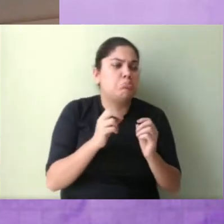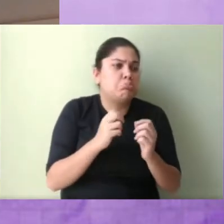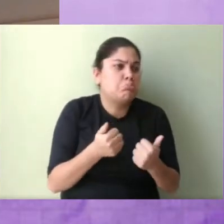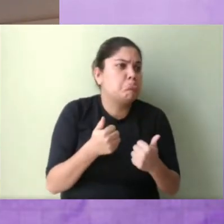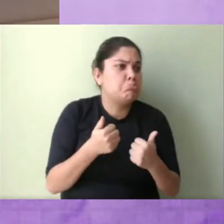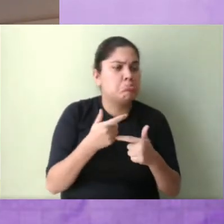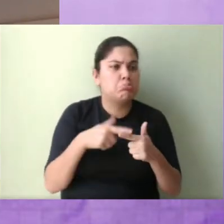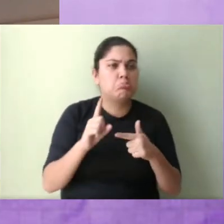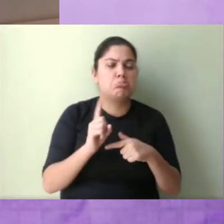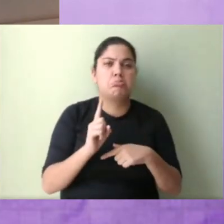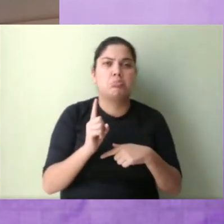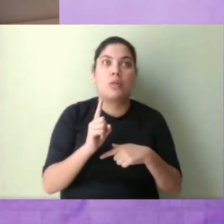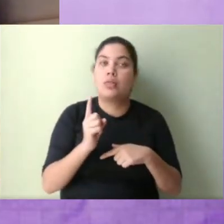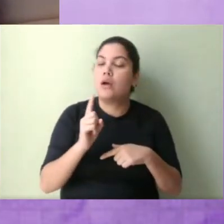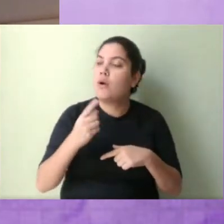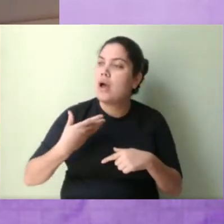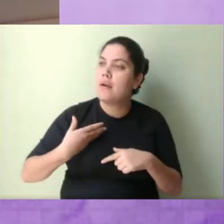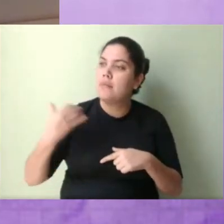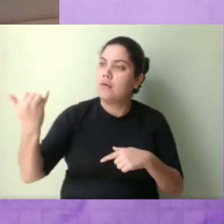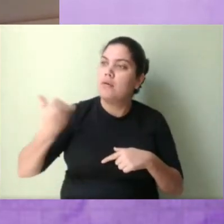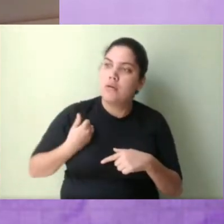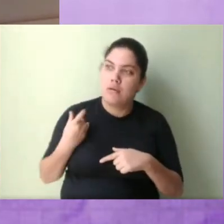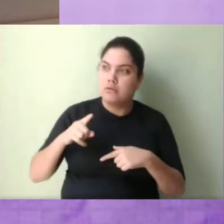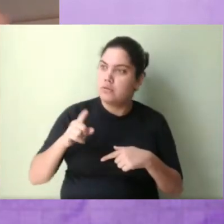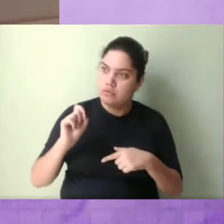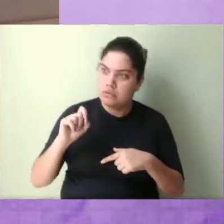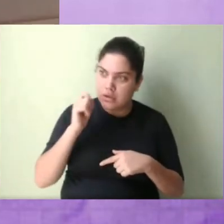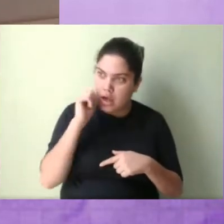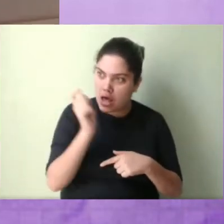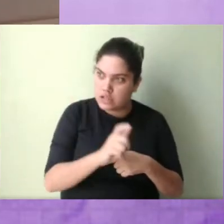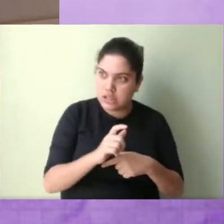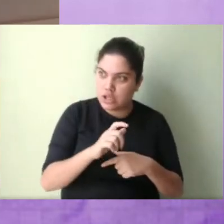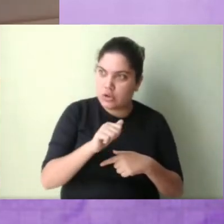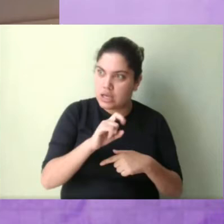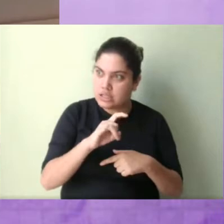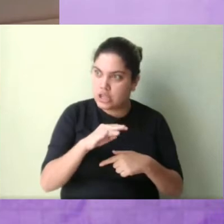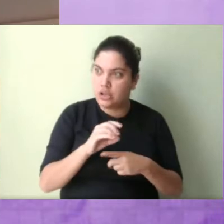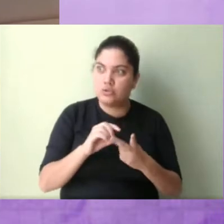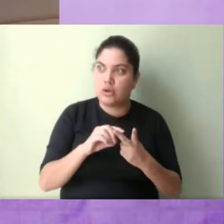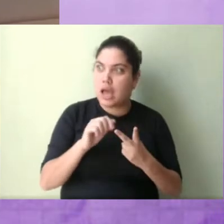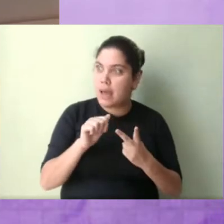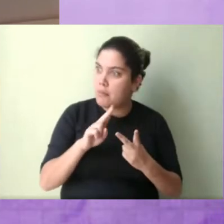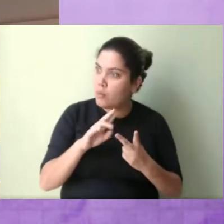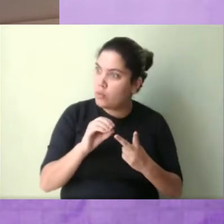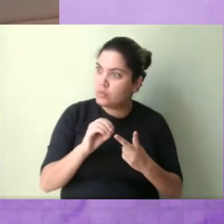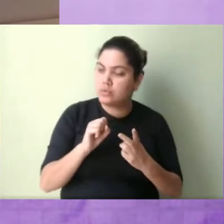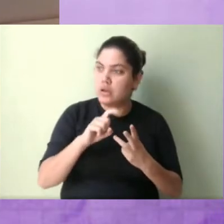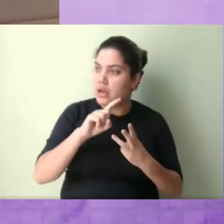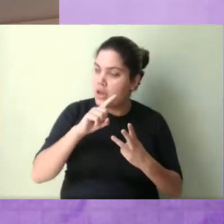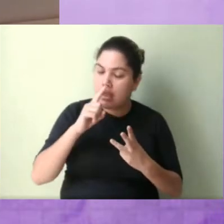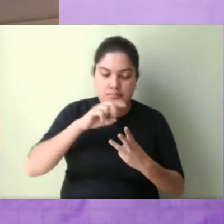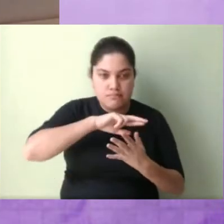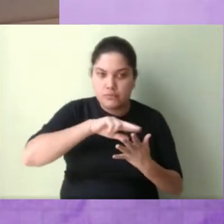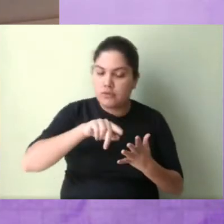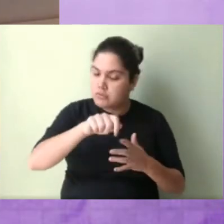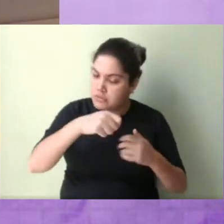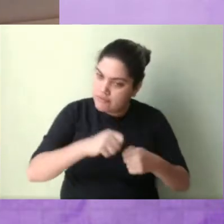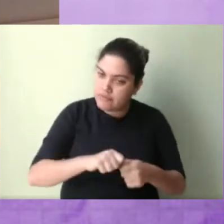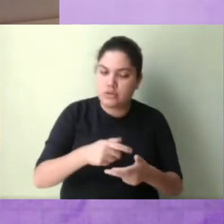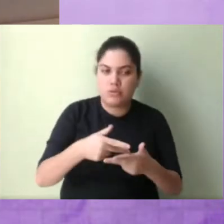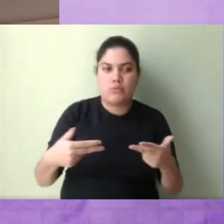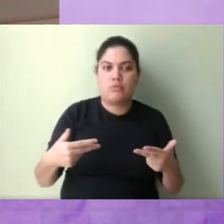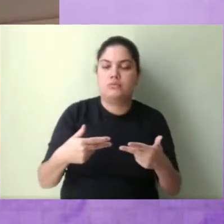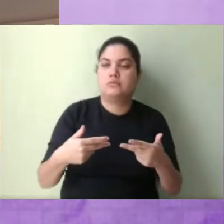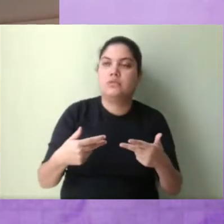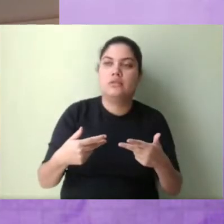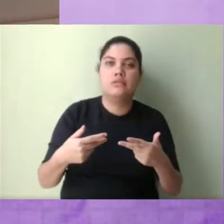quando acontece comigo, eu penso, não, é um desrespeito, não, é uma passada de limite, mas tudo bem, né? E não, chega um amigo seu e fala, não, isso